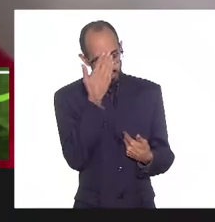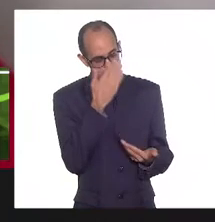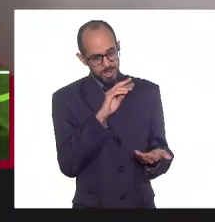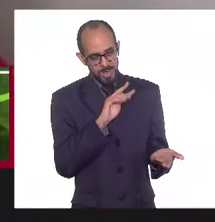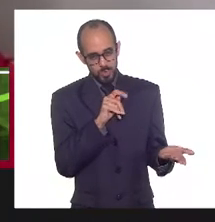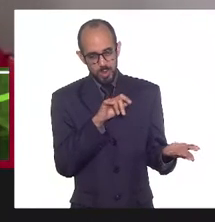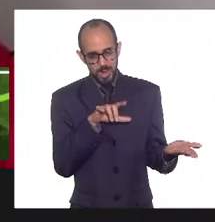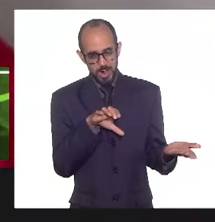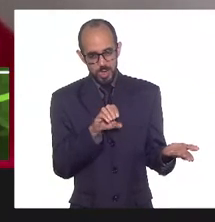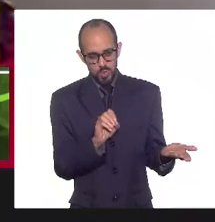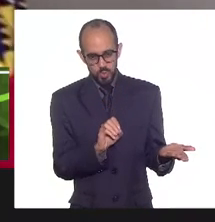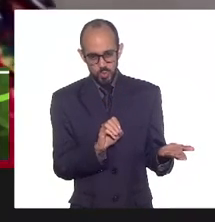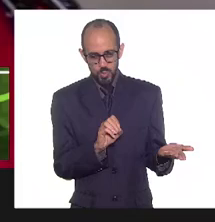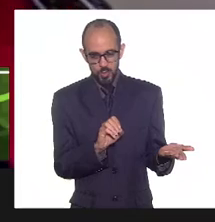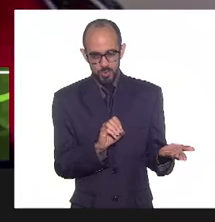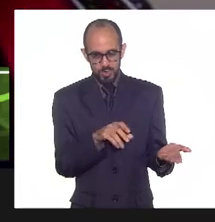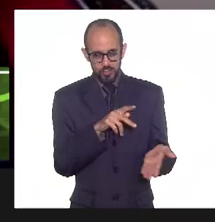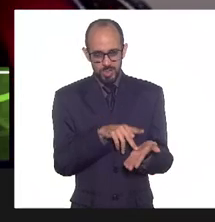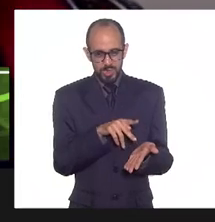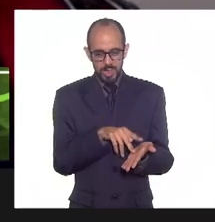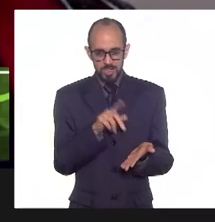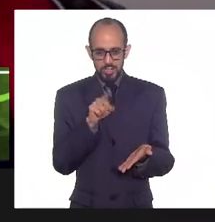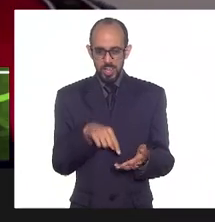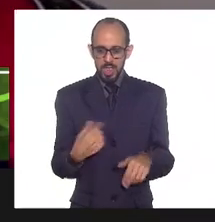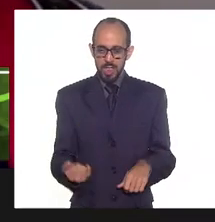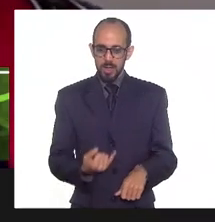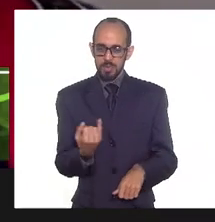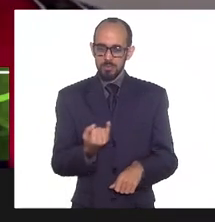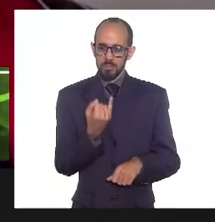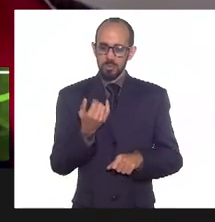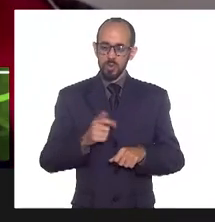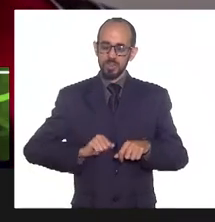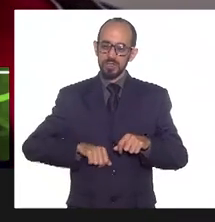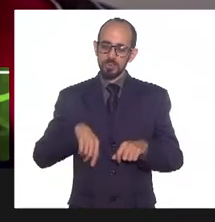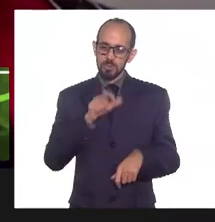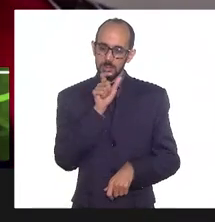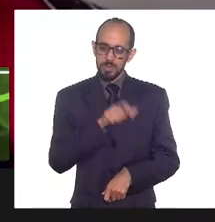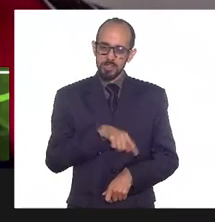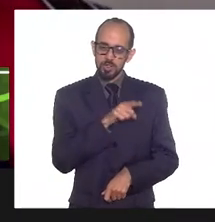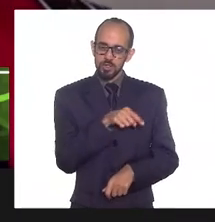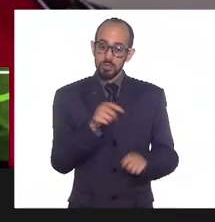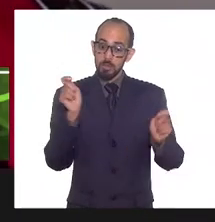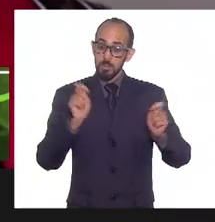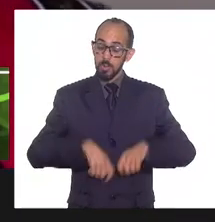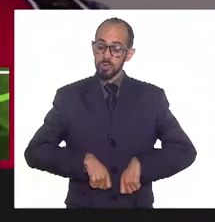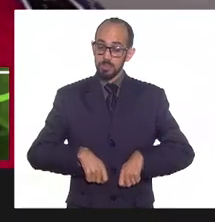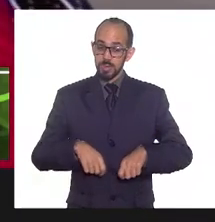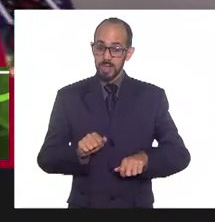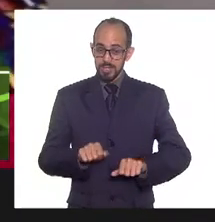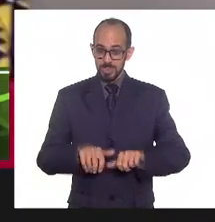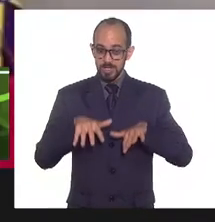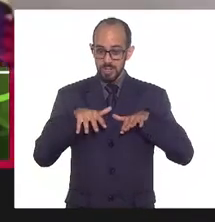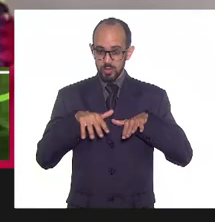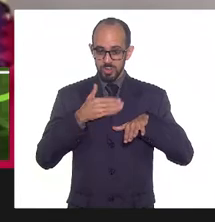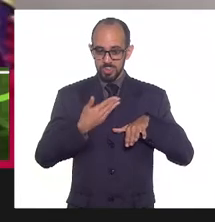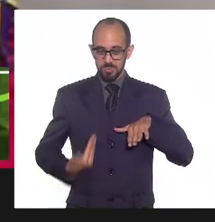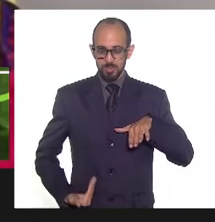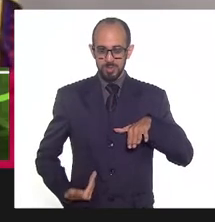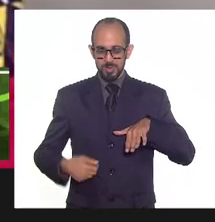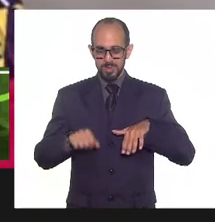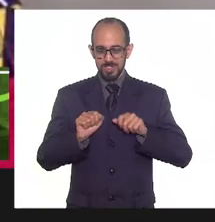uma das grandes possibilidades que as audiências públicas nos